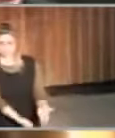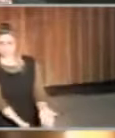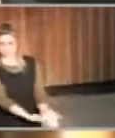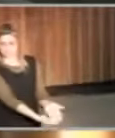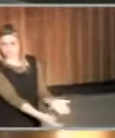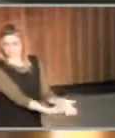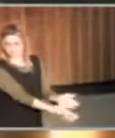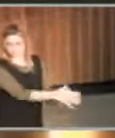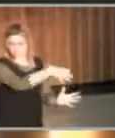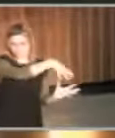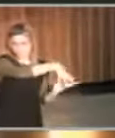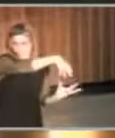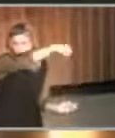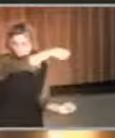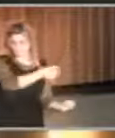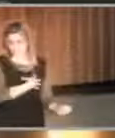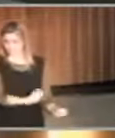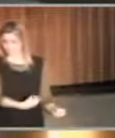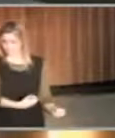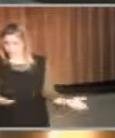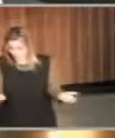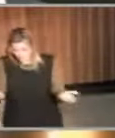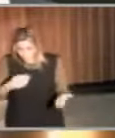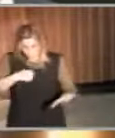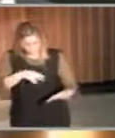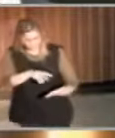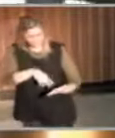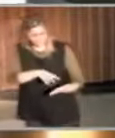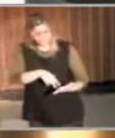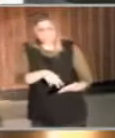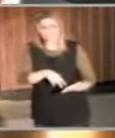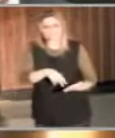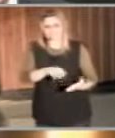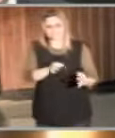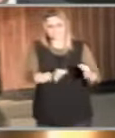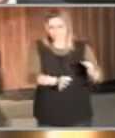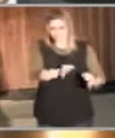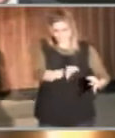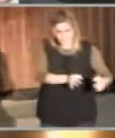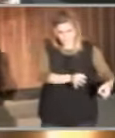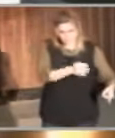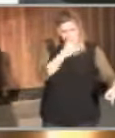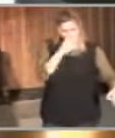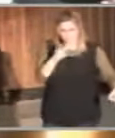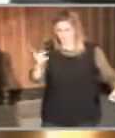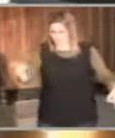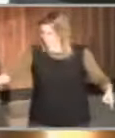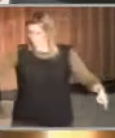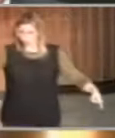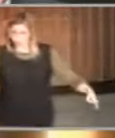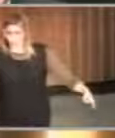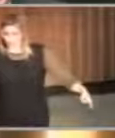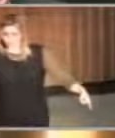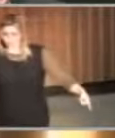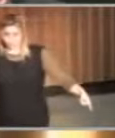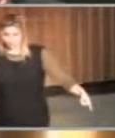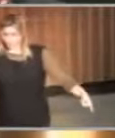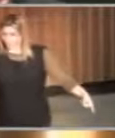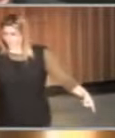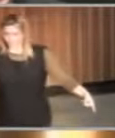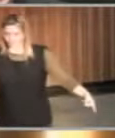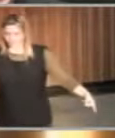quando eu olho para essa história eu fico pensando em como ela tem conexões com as realidades que nós vivemos hoje